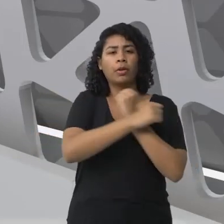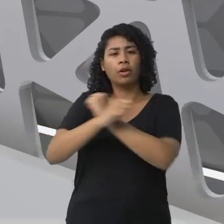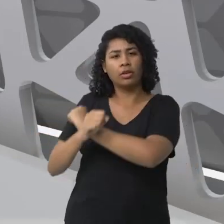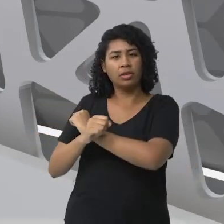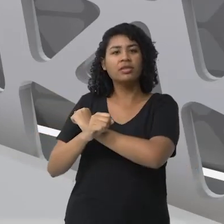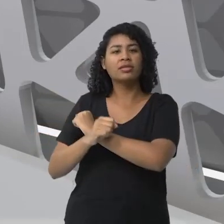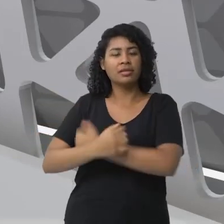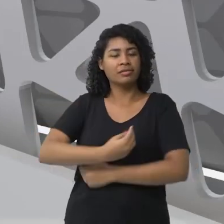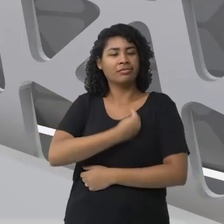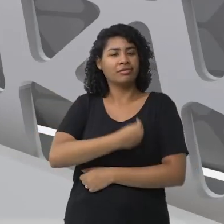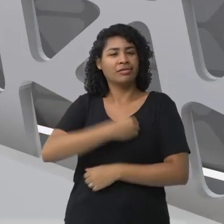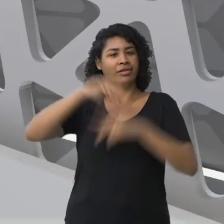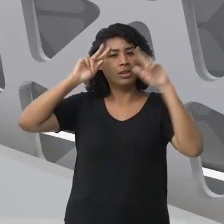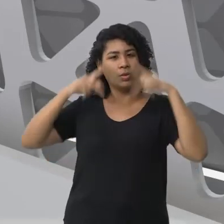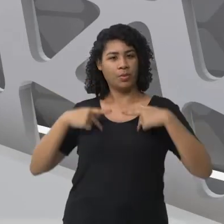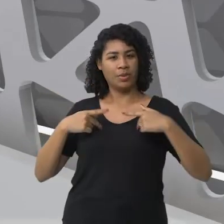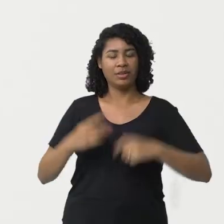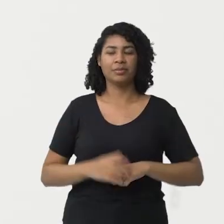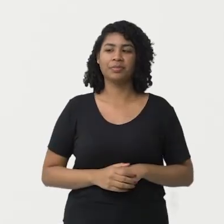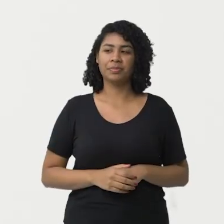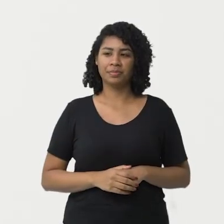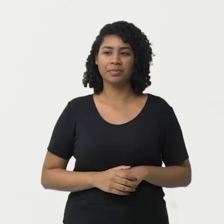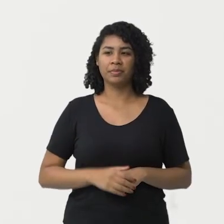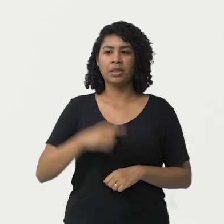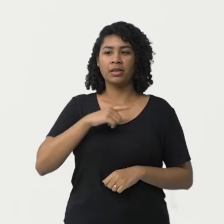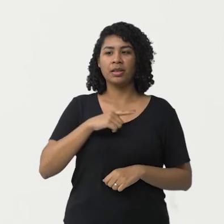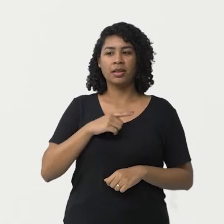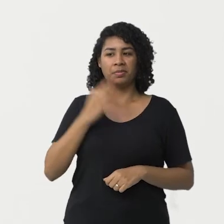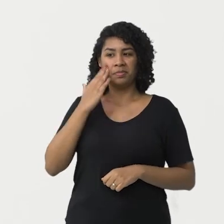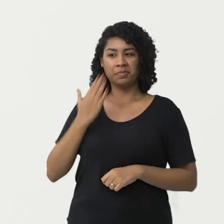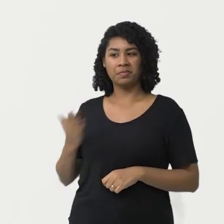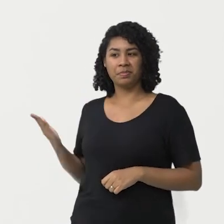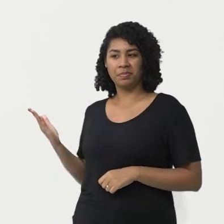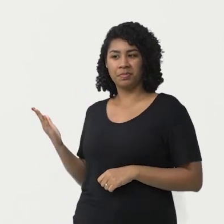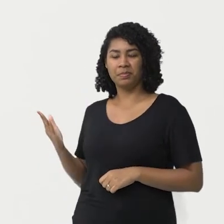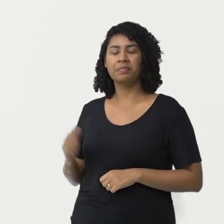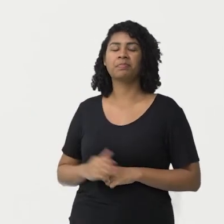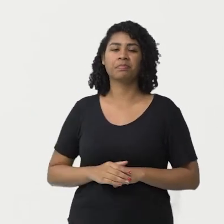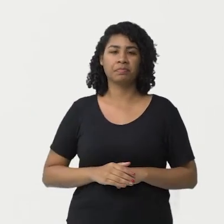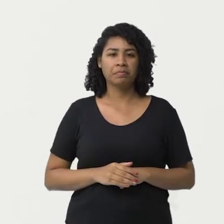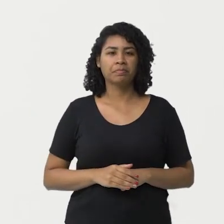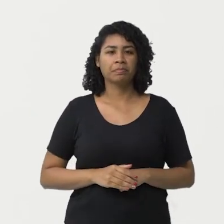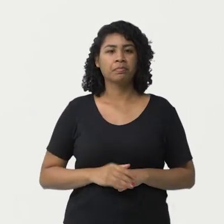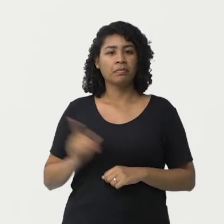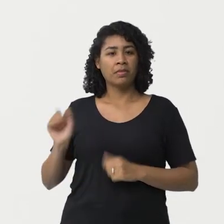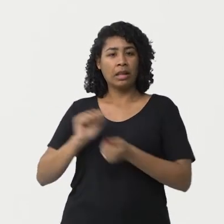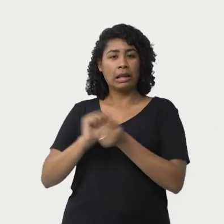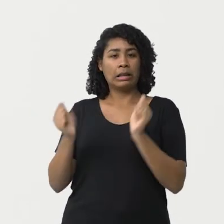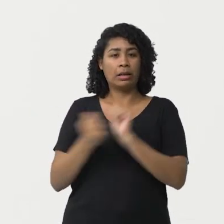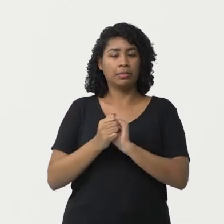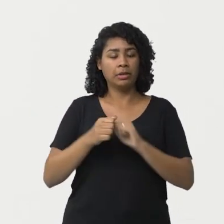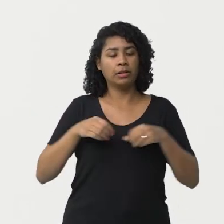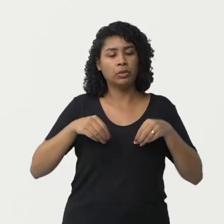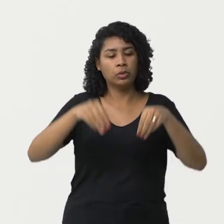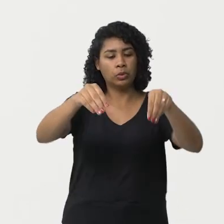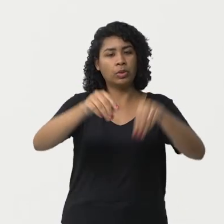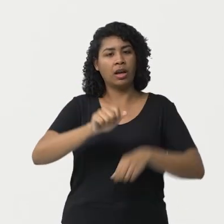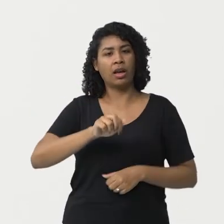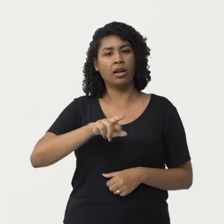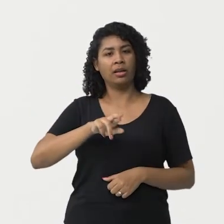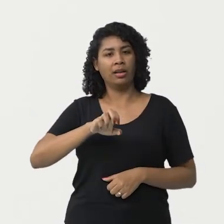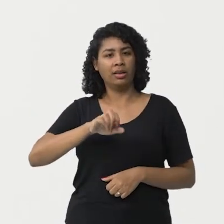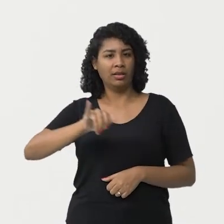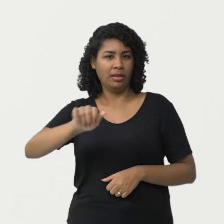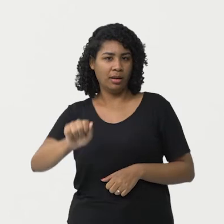para a nossa sobrevivência. Seguindo, a gente tem que essa vegetação ela vai estar adaptada a terrenos arenosos, ela vai resistir